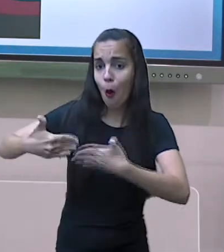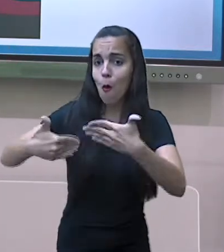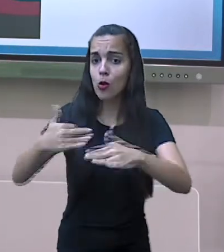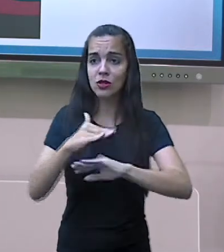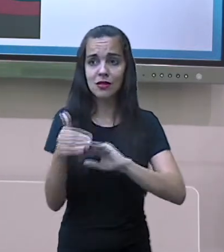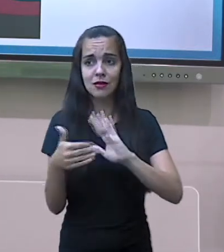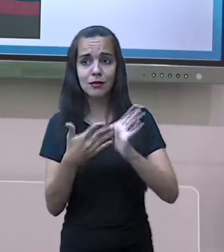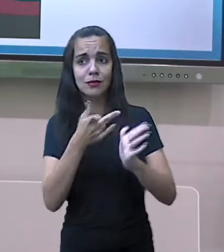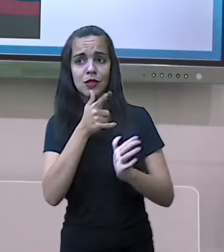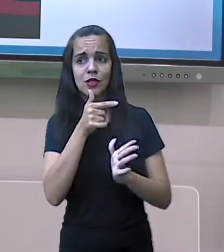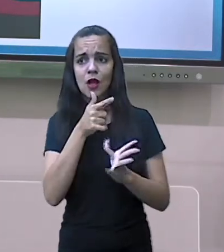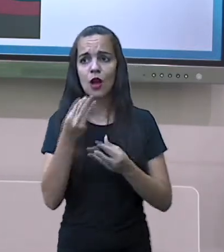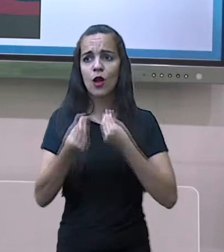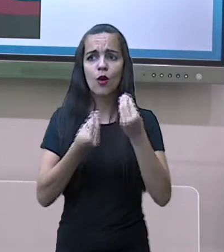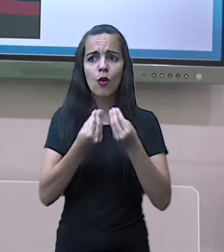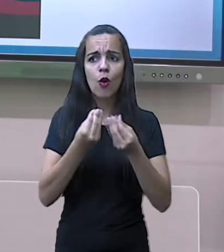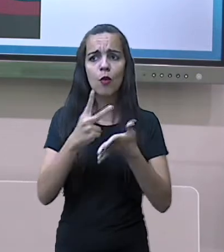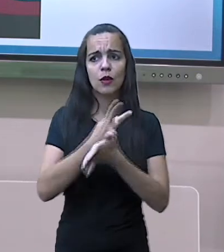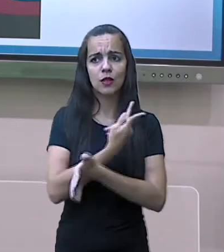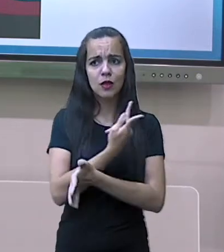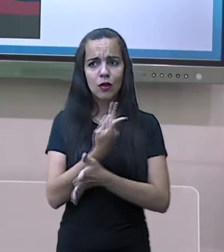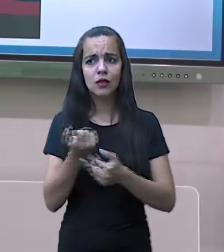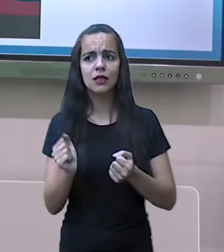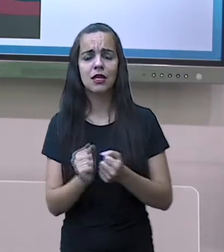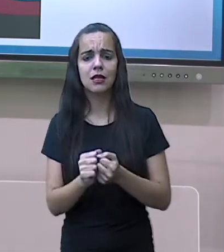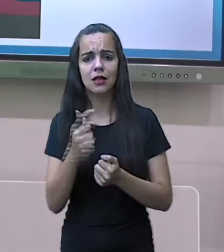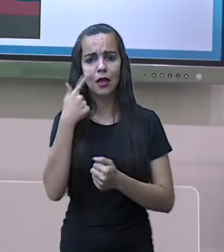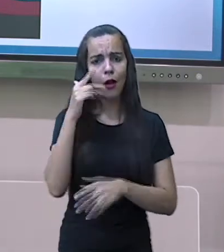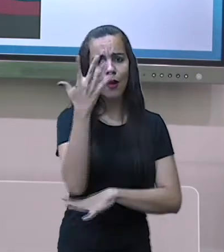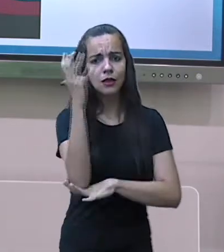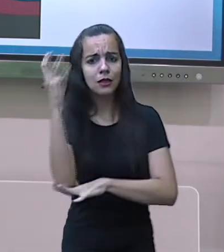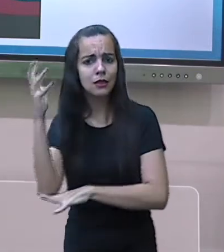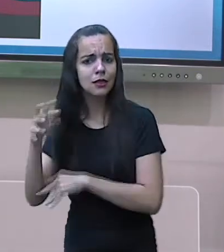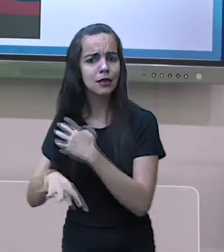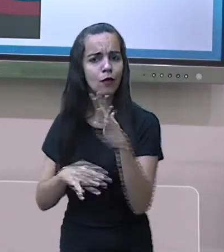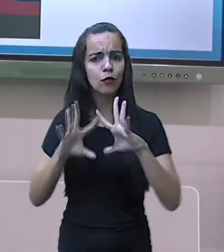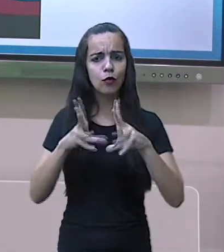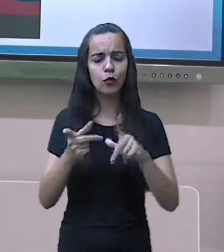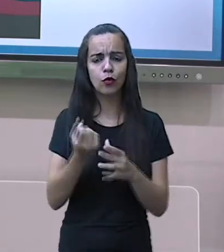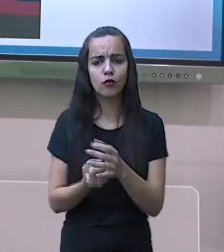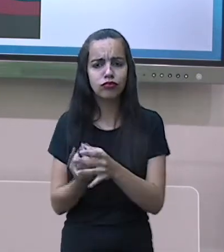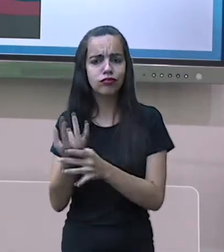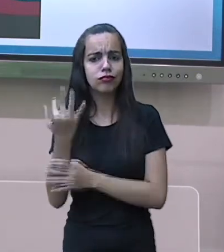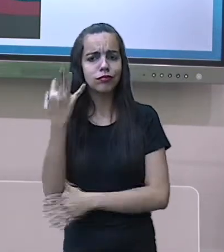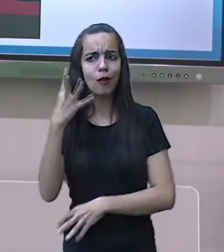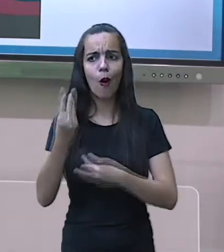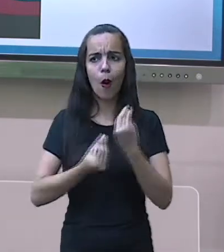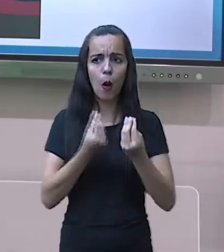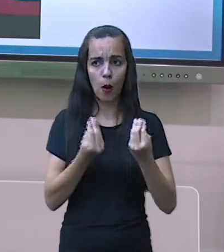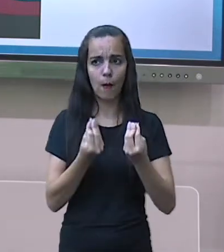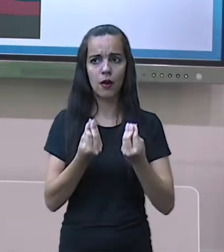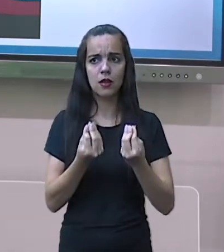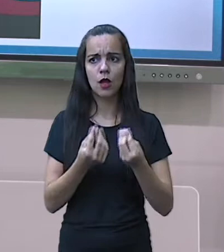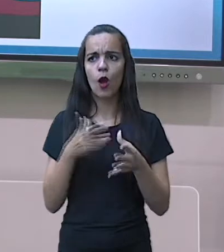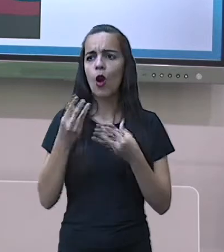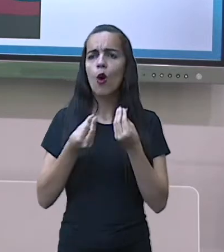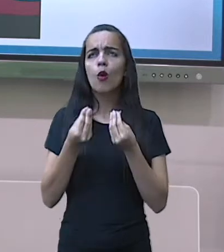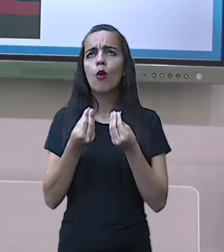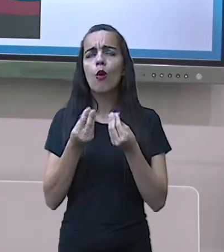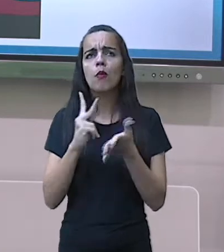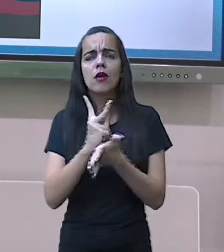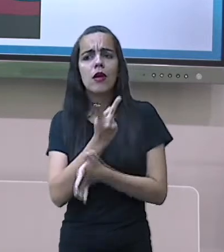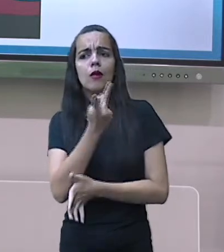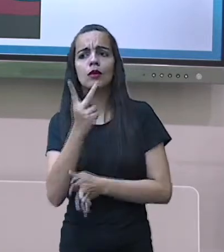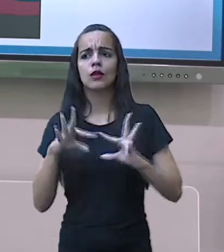evaporação, quando se trata nas árvores, a transpiração, é isso? E essa condensação,